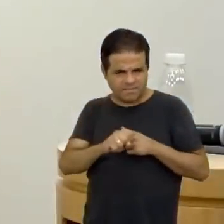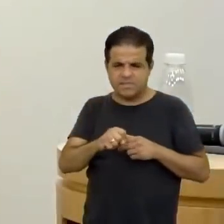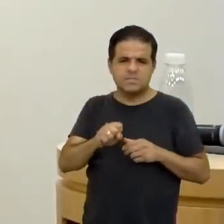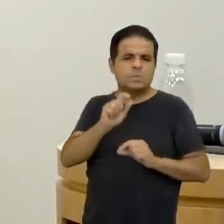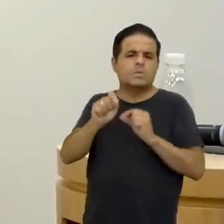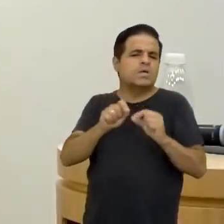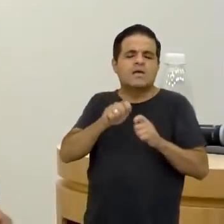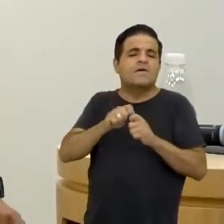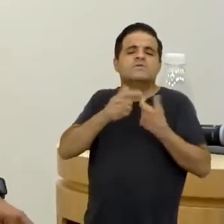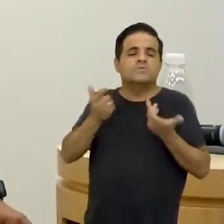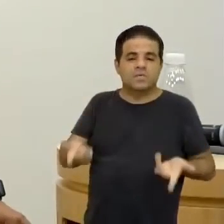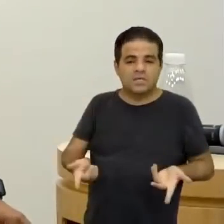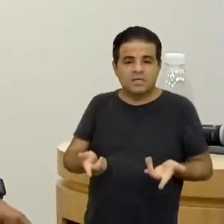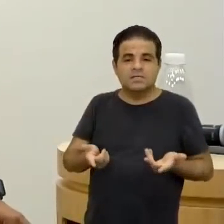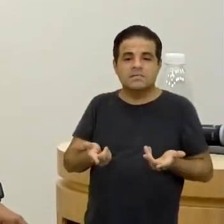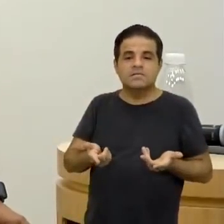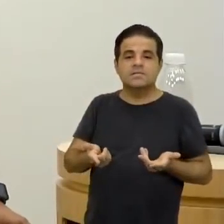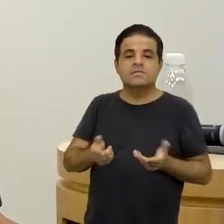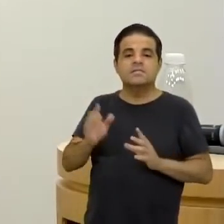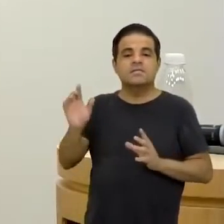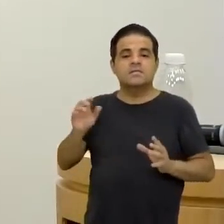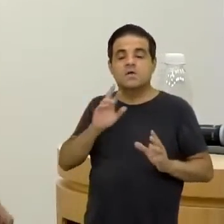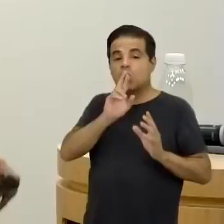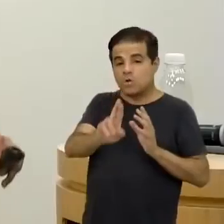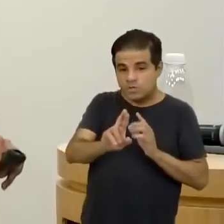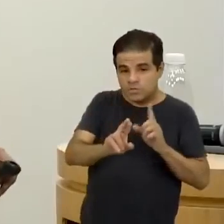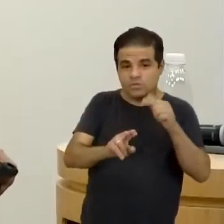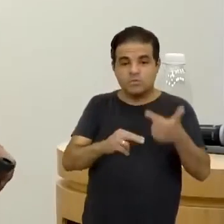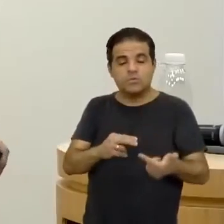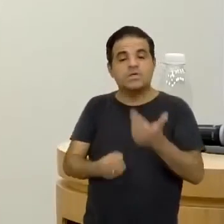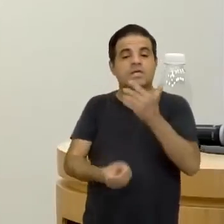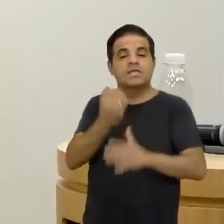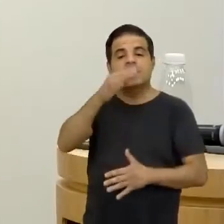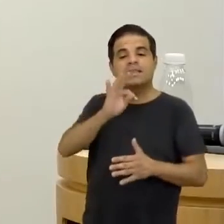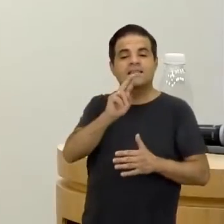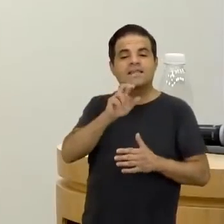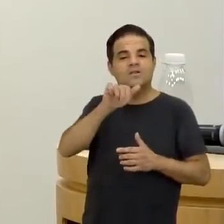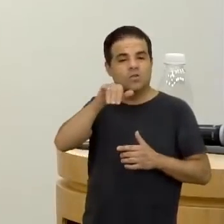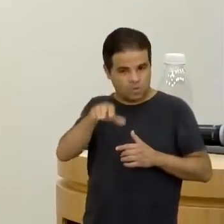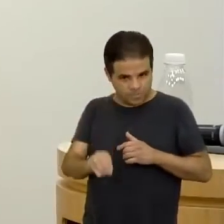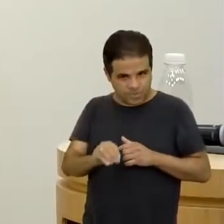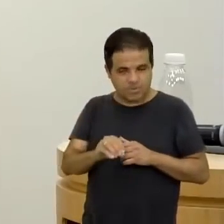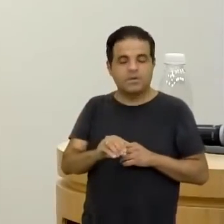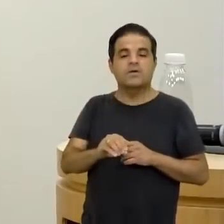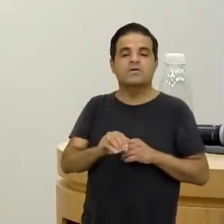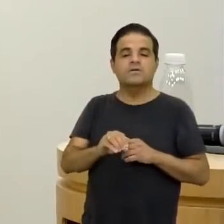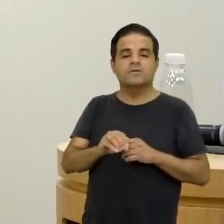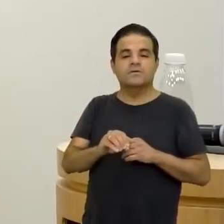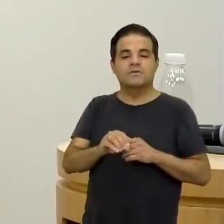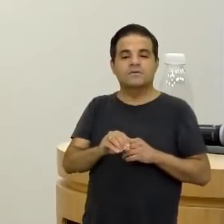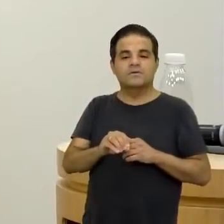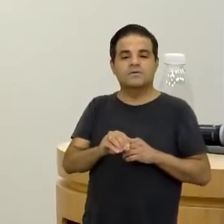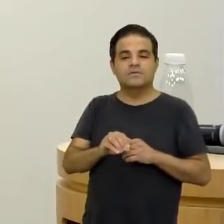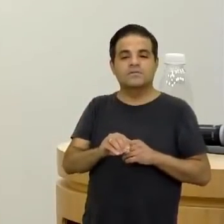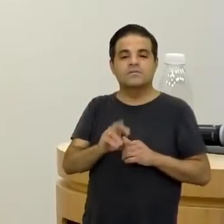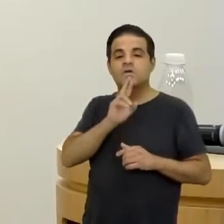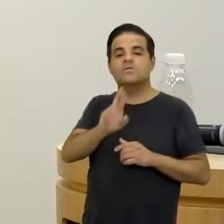que os produtos notáveis fazem eles resultam em um trinômio quadrado perfeito é